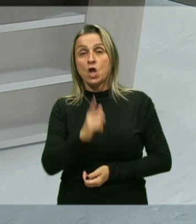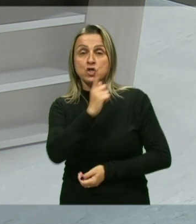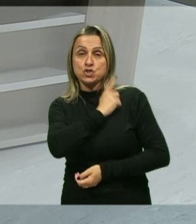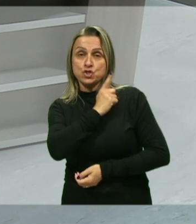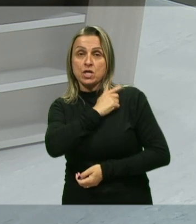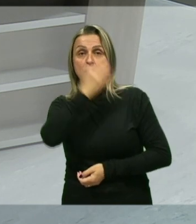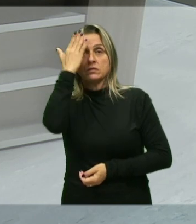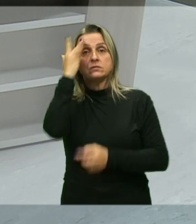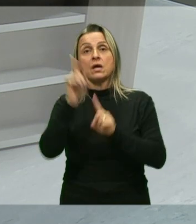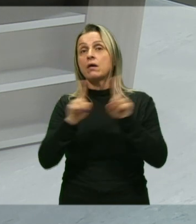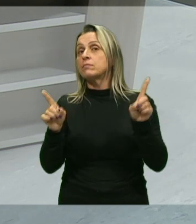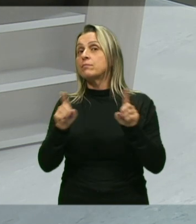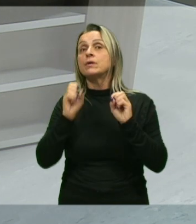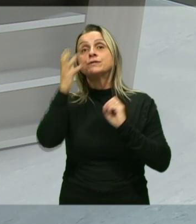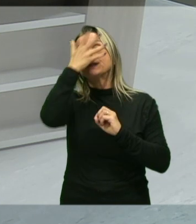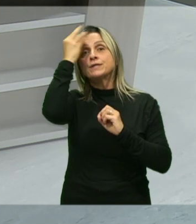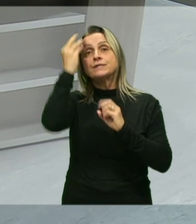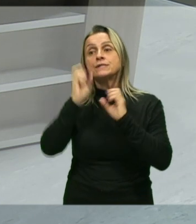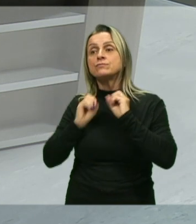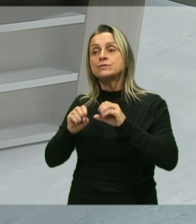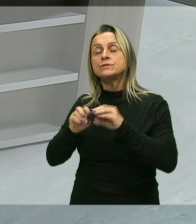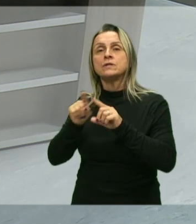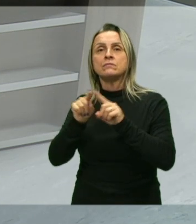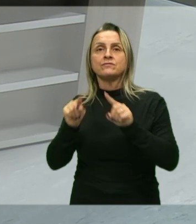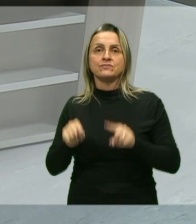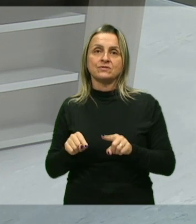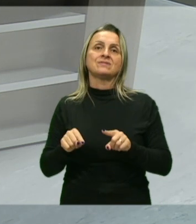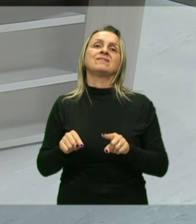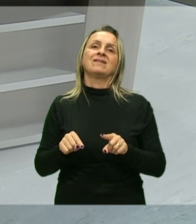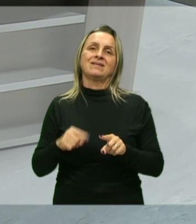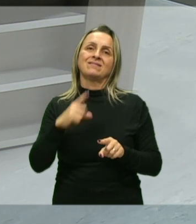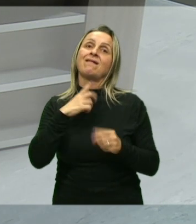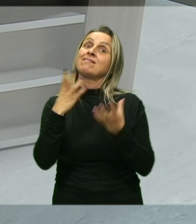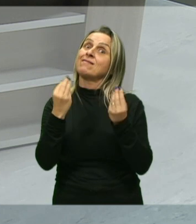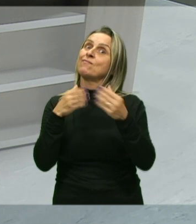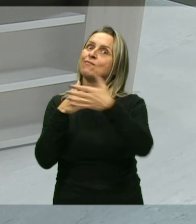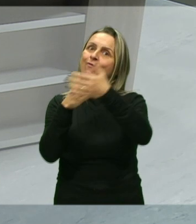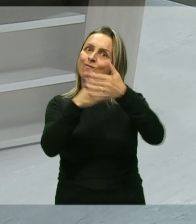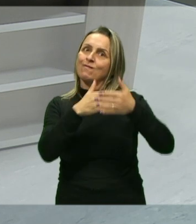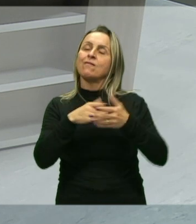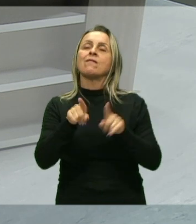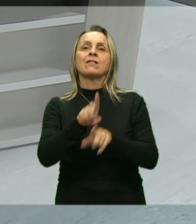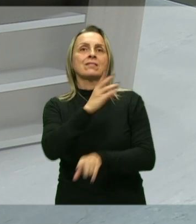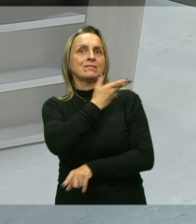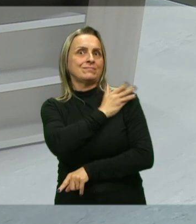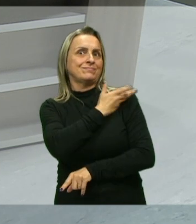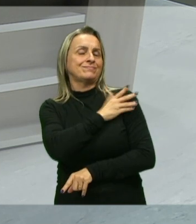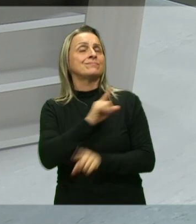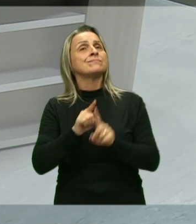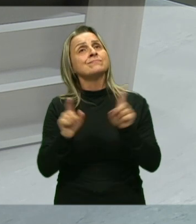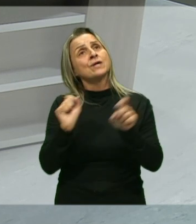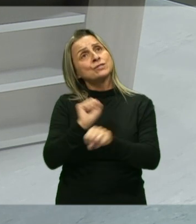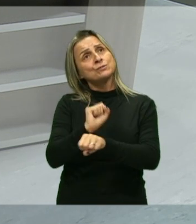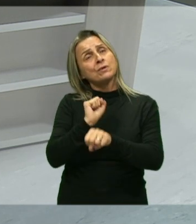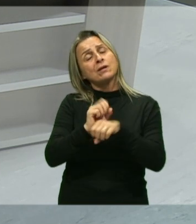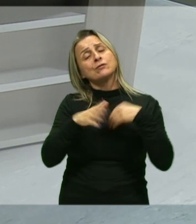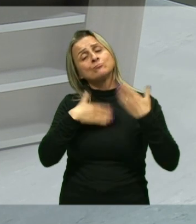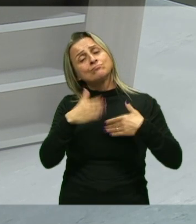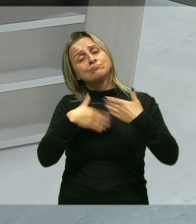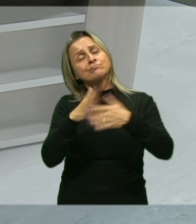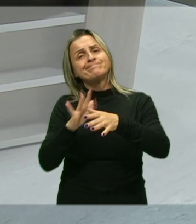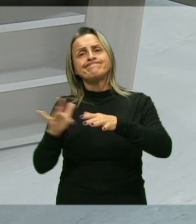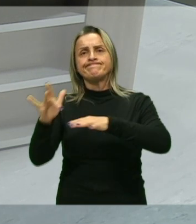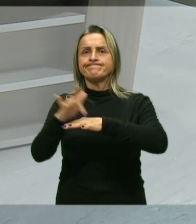aquela reuniãozinha de líder para repassar a informação, né? Mas é aquilo que eu falo, né? Com o avanço da mídia, passando isso para a